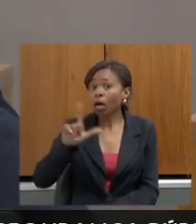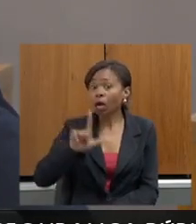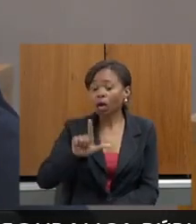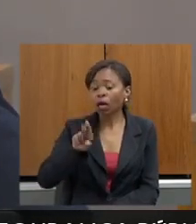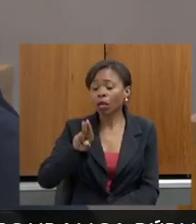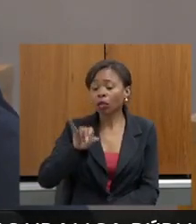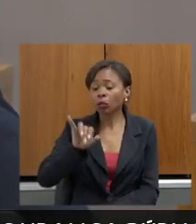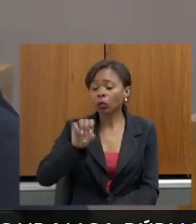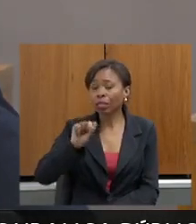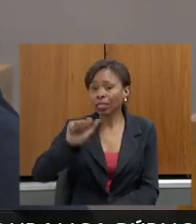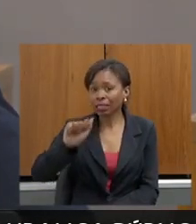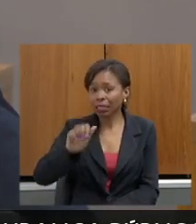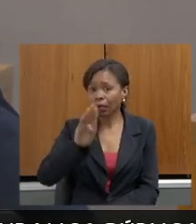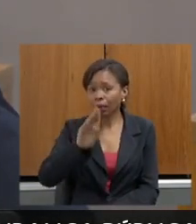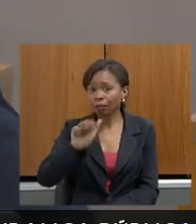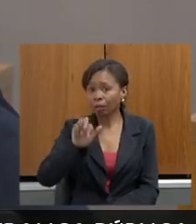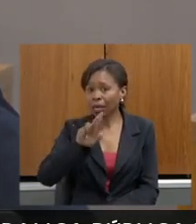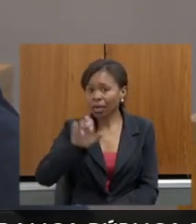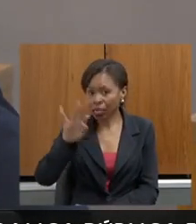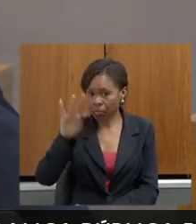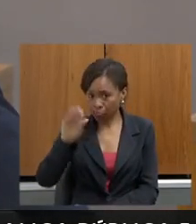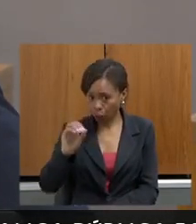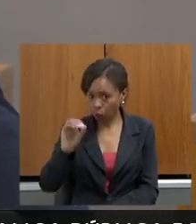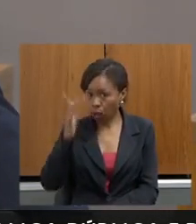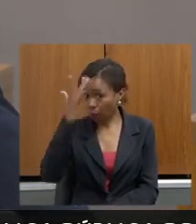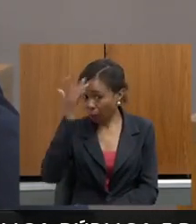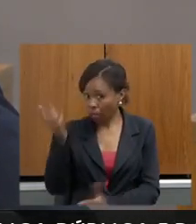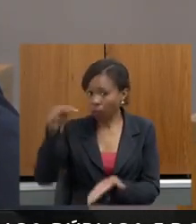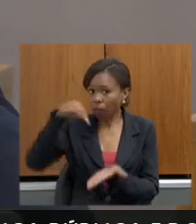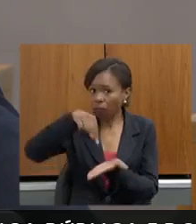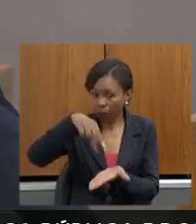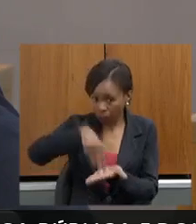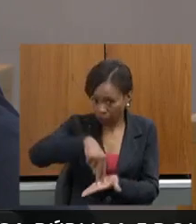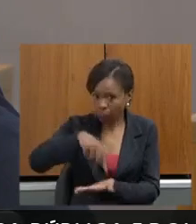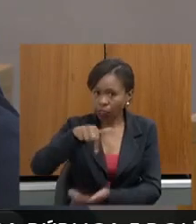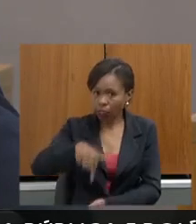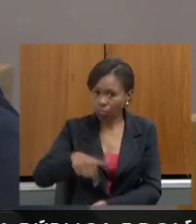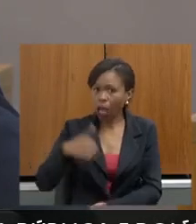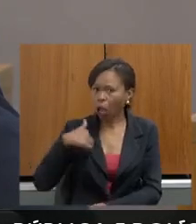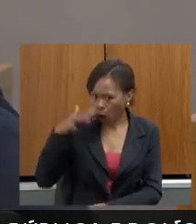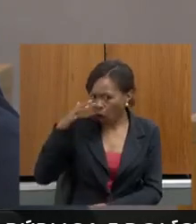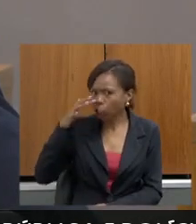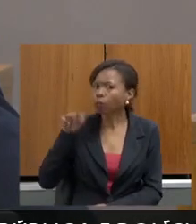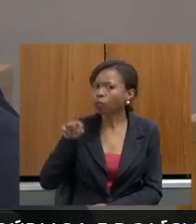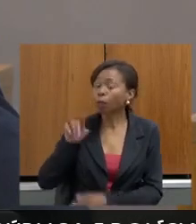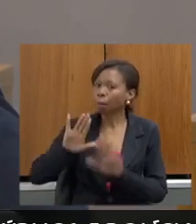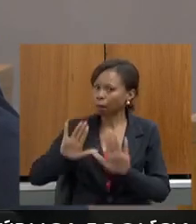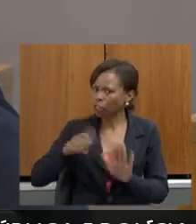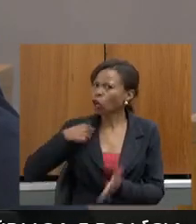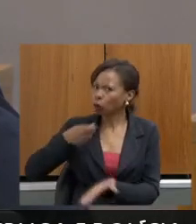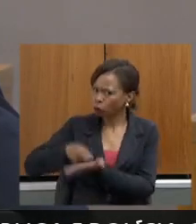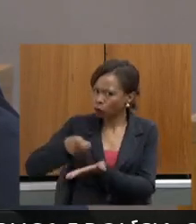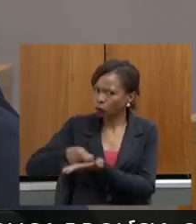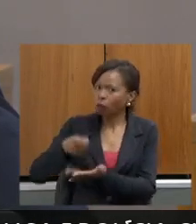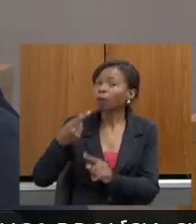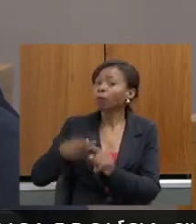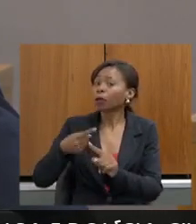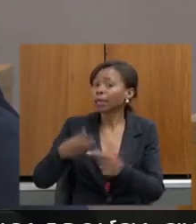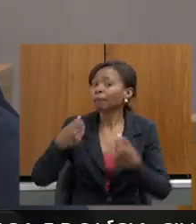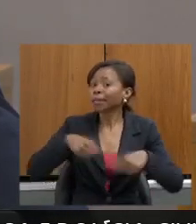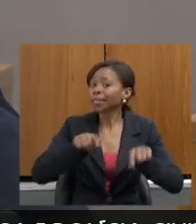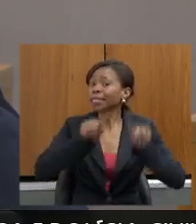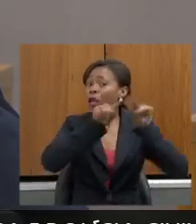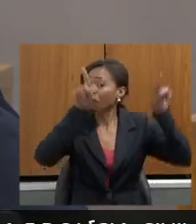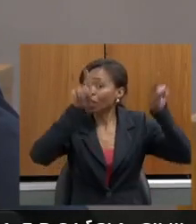Luiza Barreto a quem eu admiro também mas eu vou cobrar dela nós temos que ter efetivo na